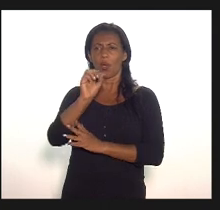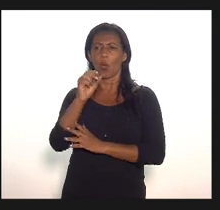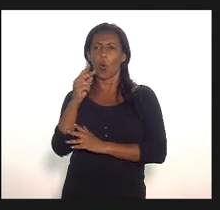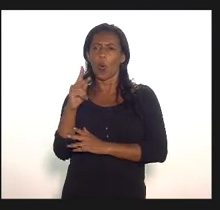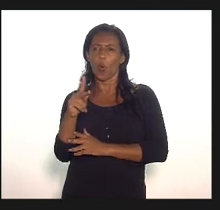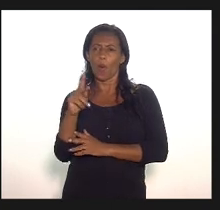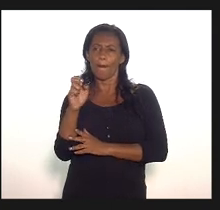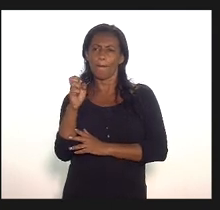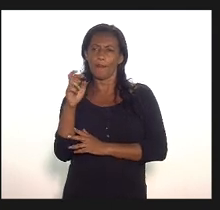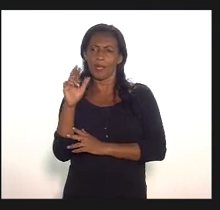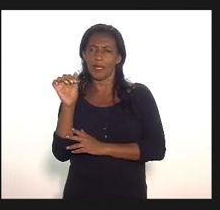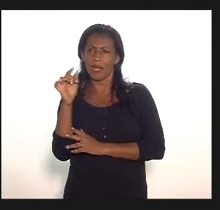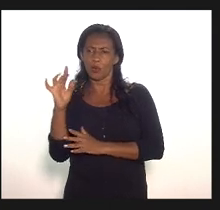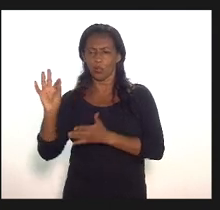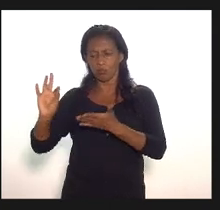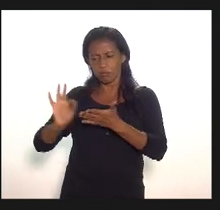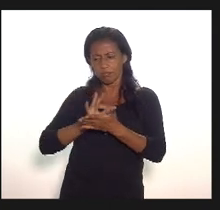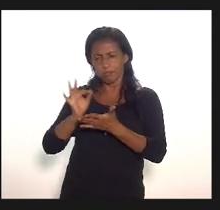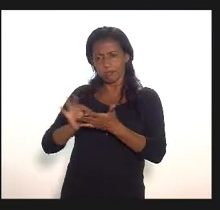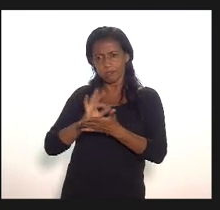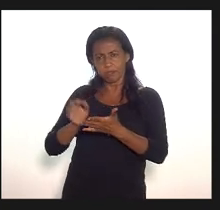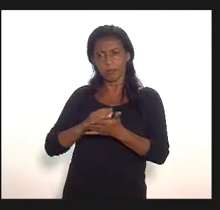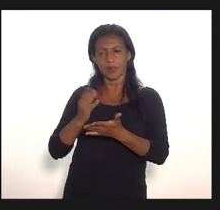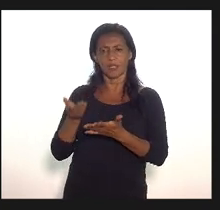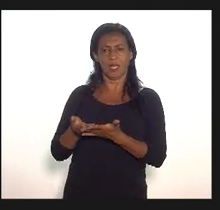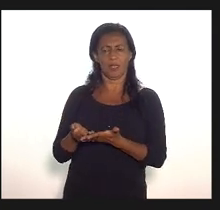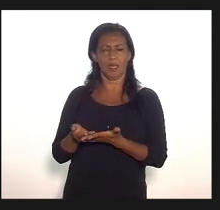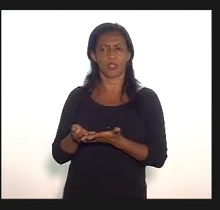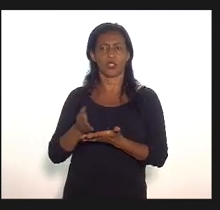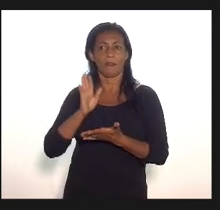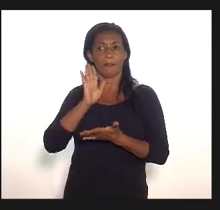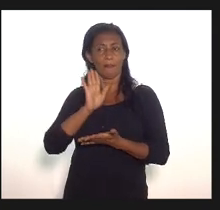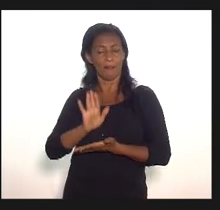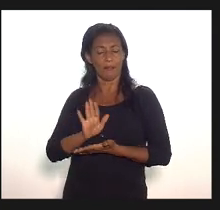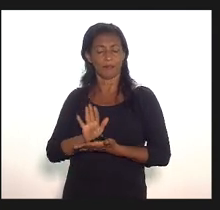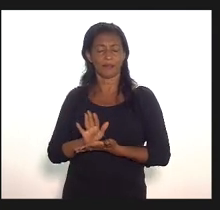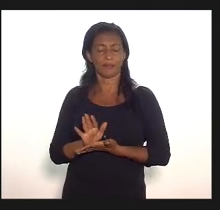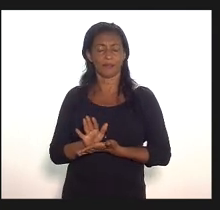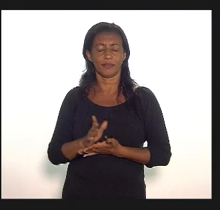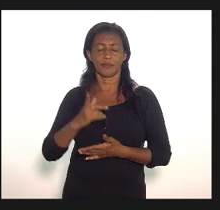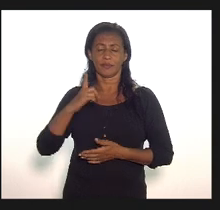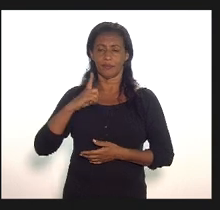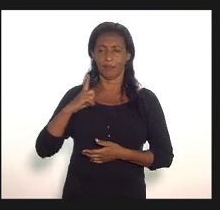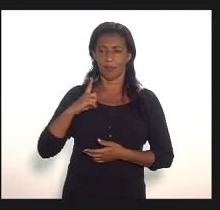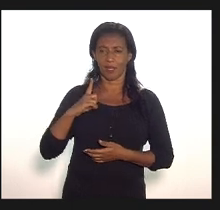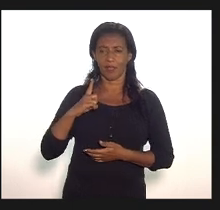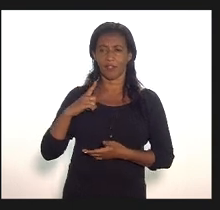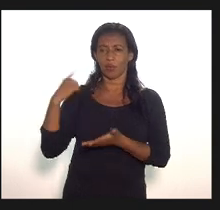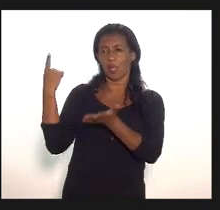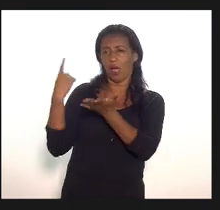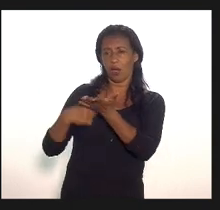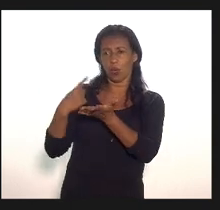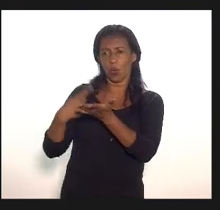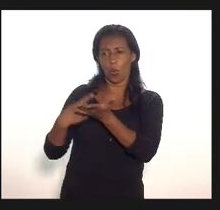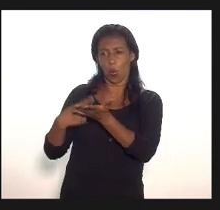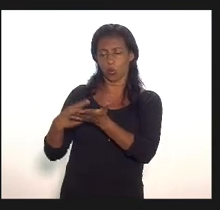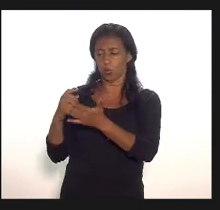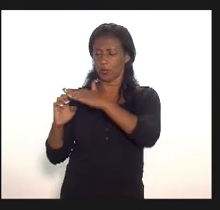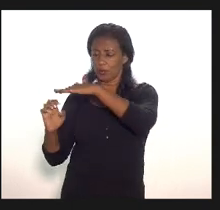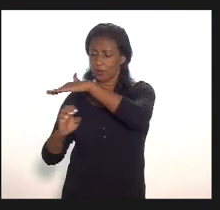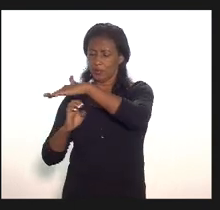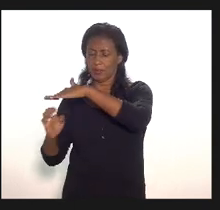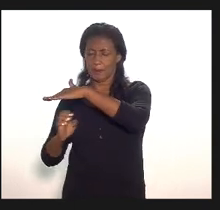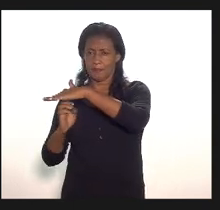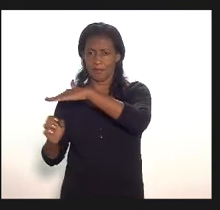como prestadoras deste serviço ao município. Entretanto, ainda sem acordo entre as empresas e a